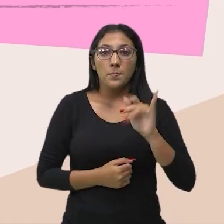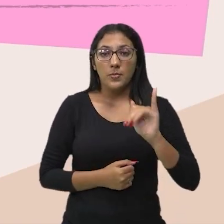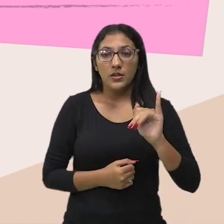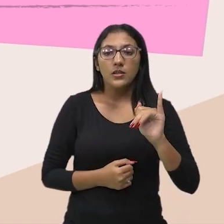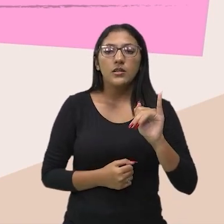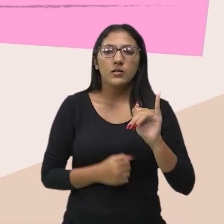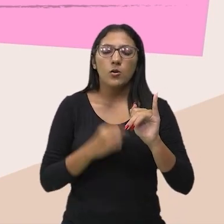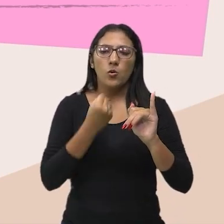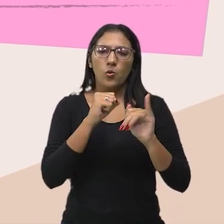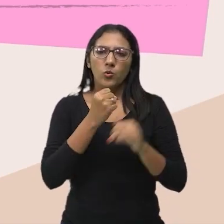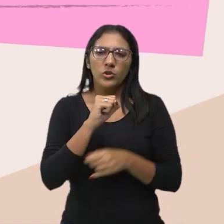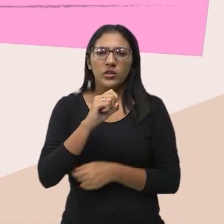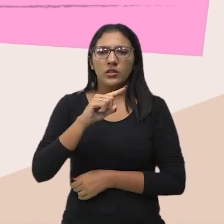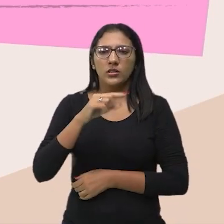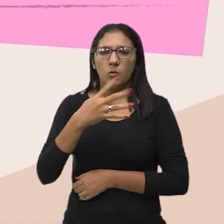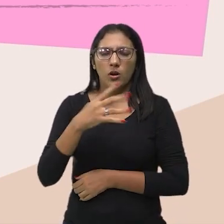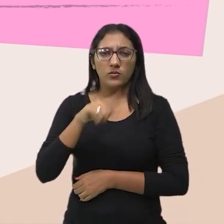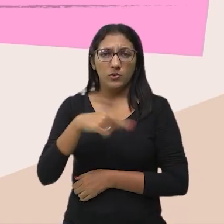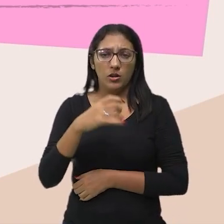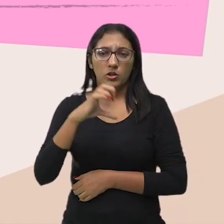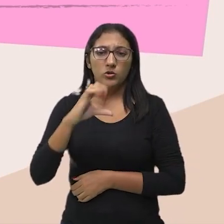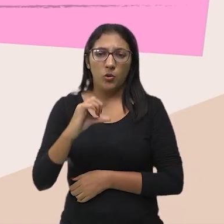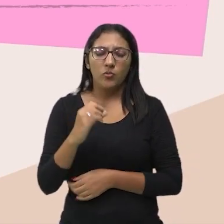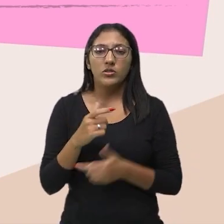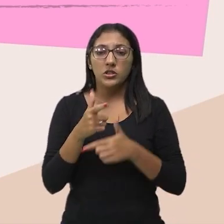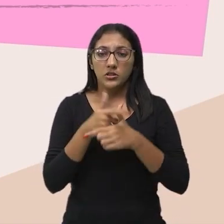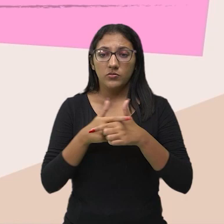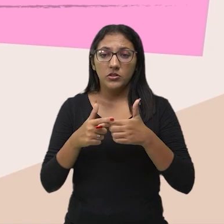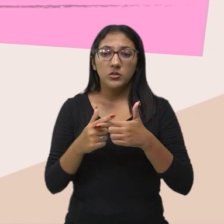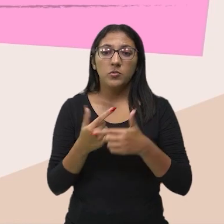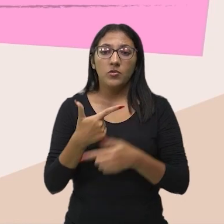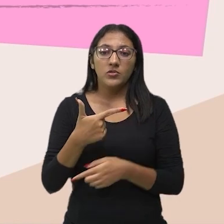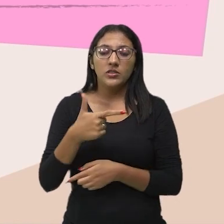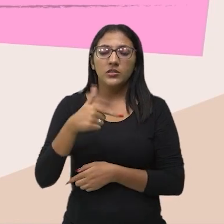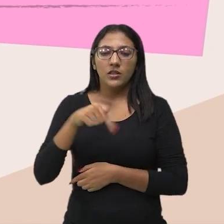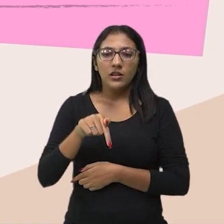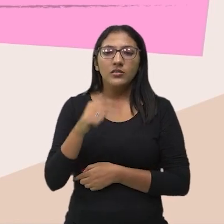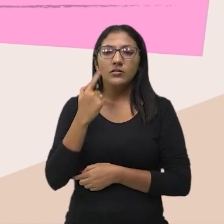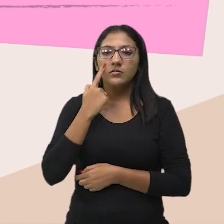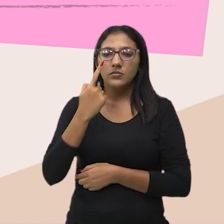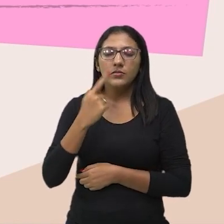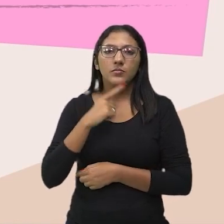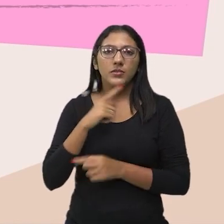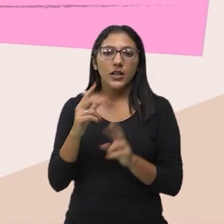84,9 milímetros, 27 milímetros, igual